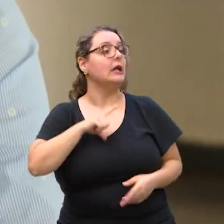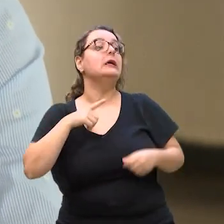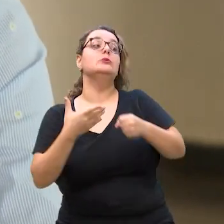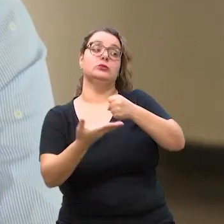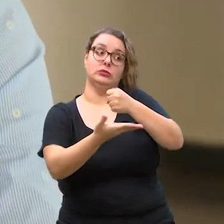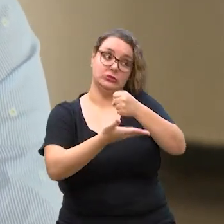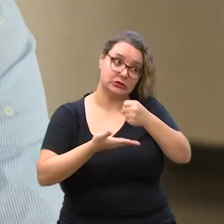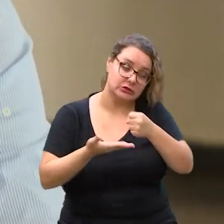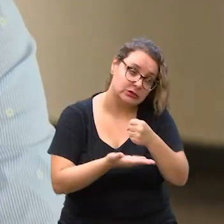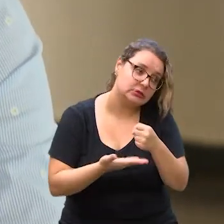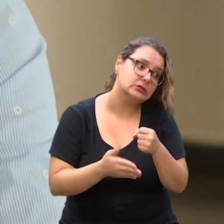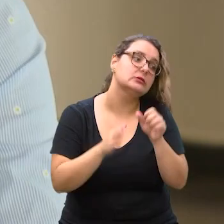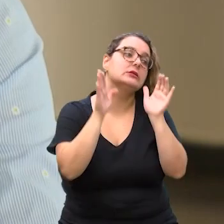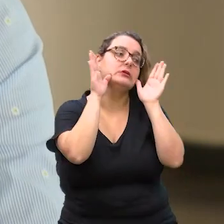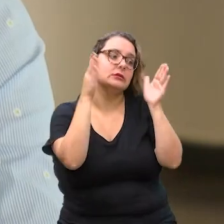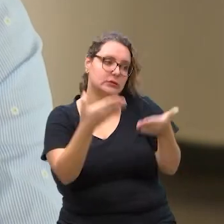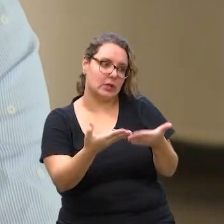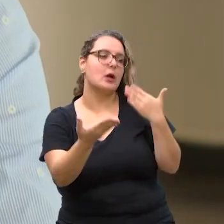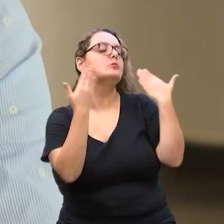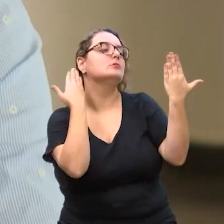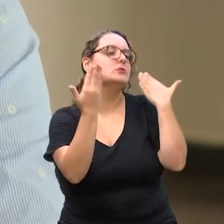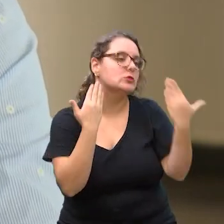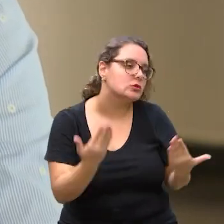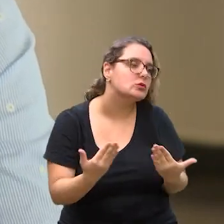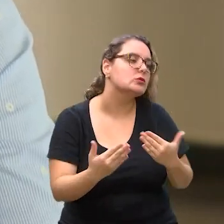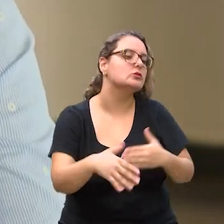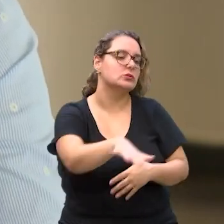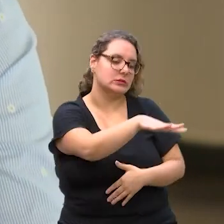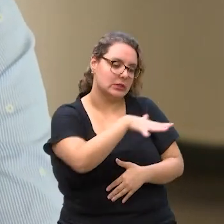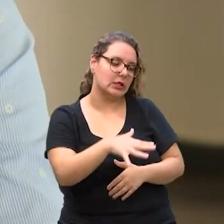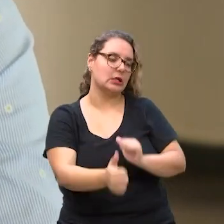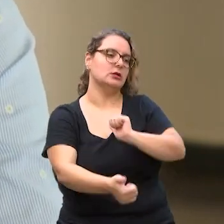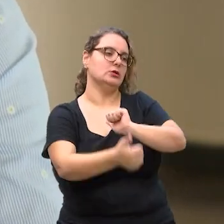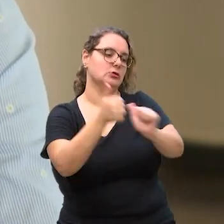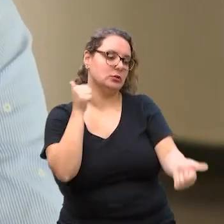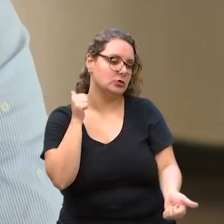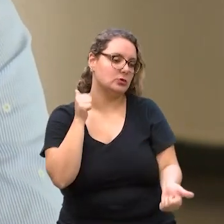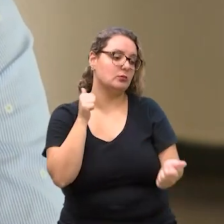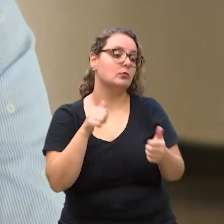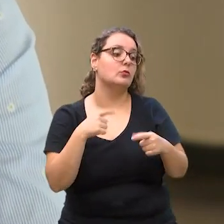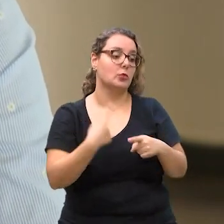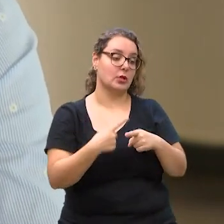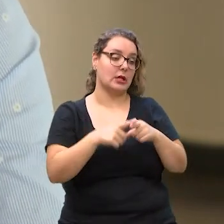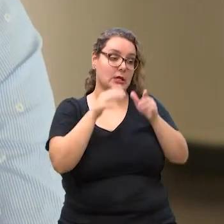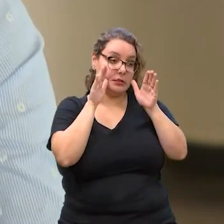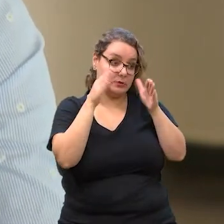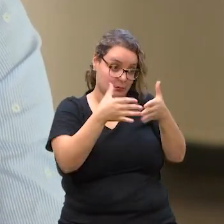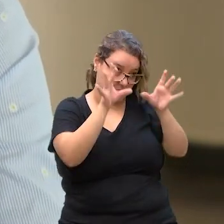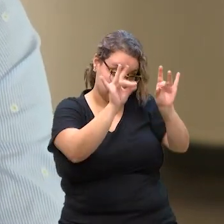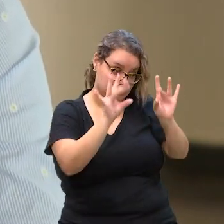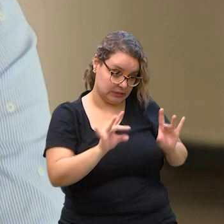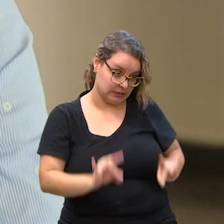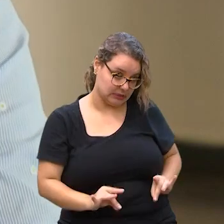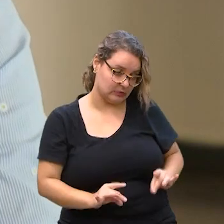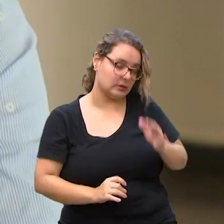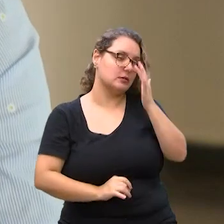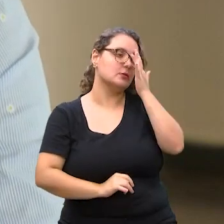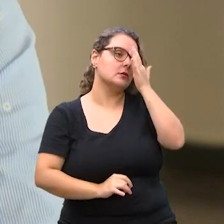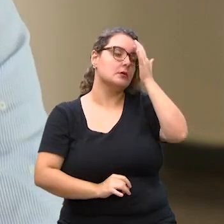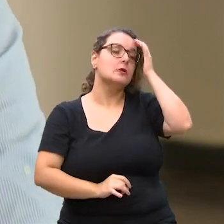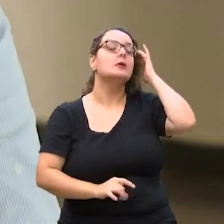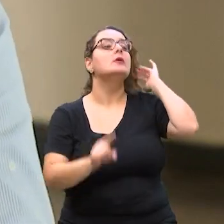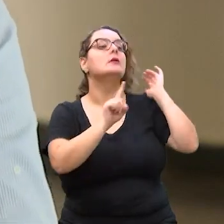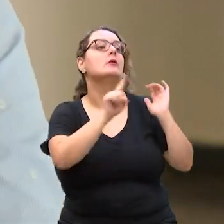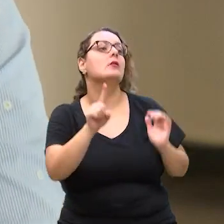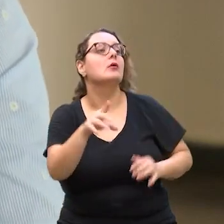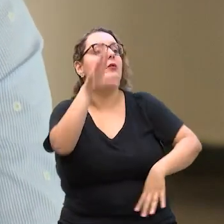bases da especificidade da psicologia do esporte, porque é uma área de atuação bem específica. Então, não necessariamente o que a gente aprende para a